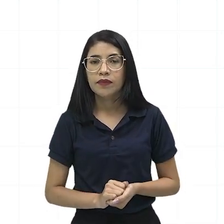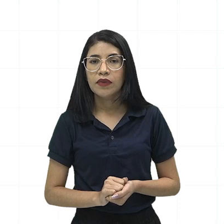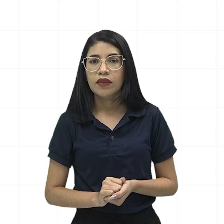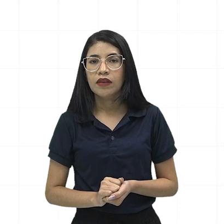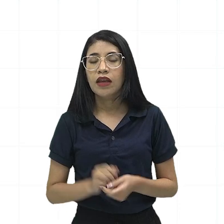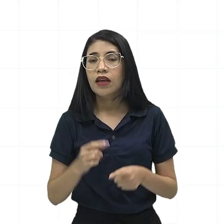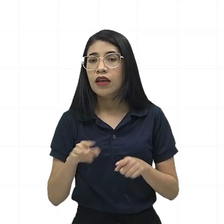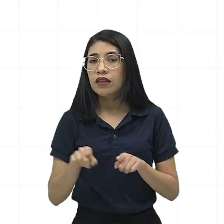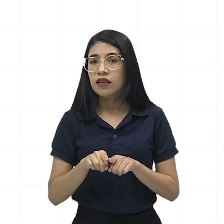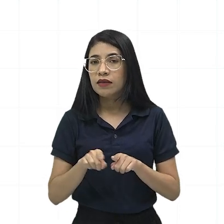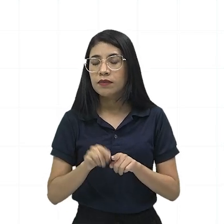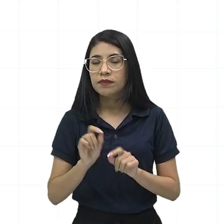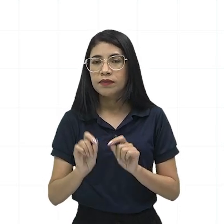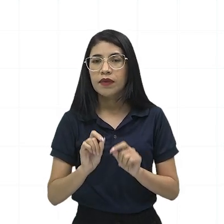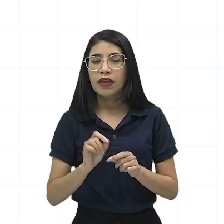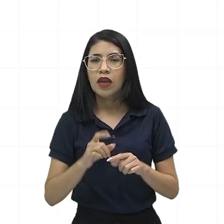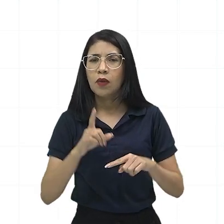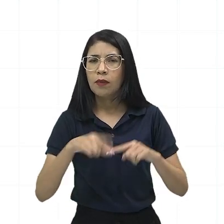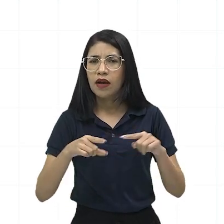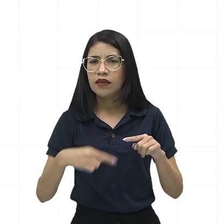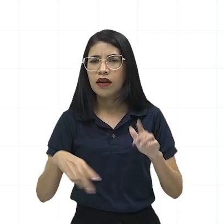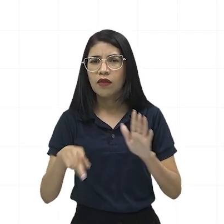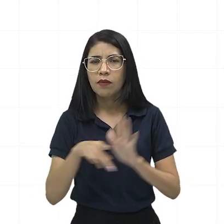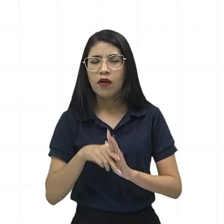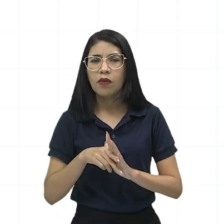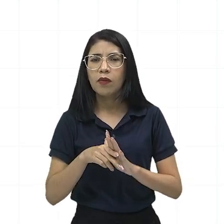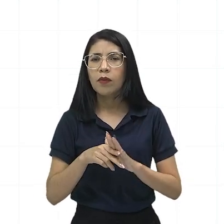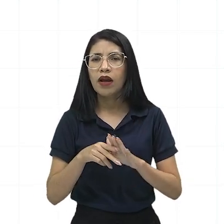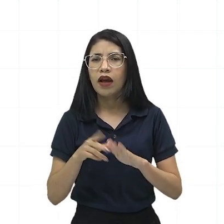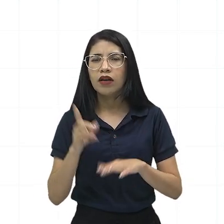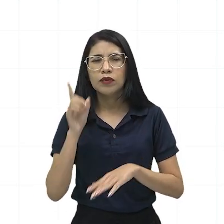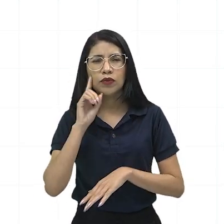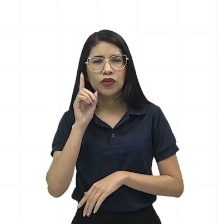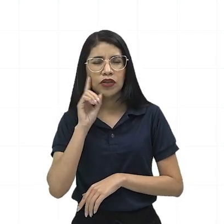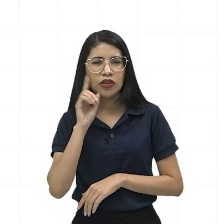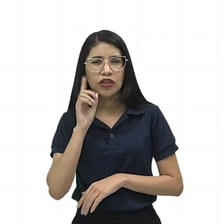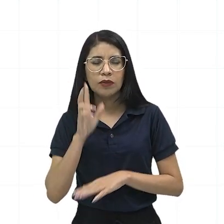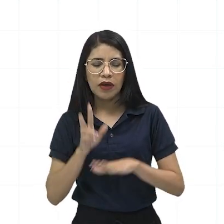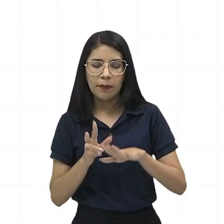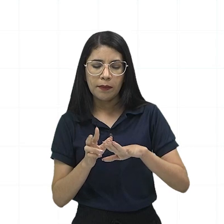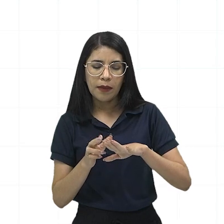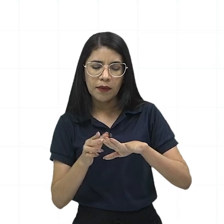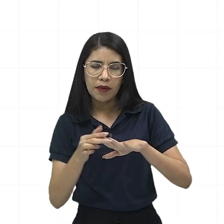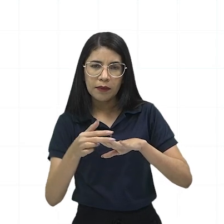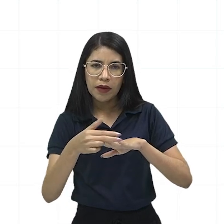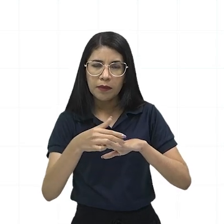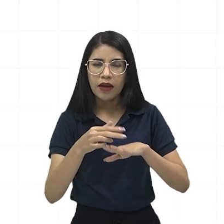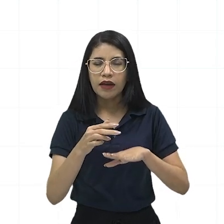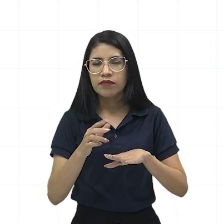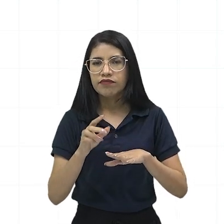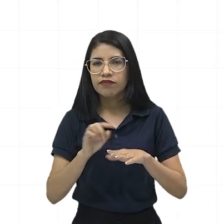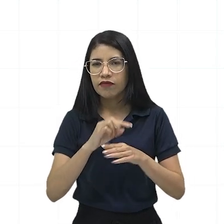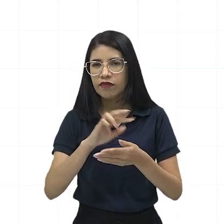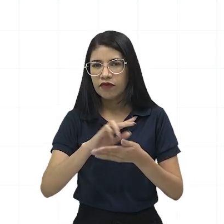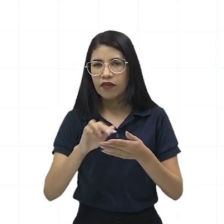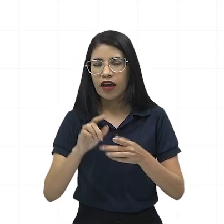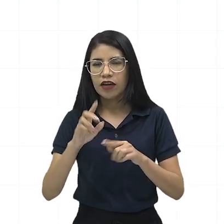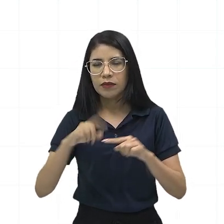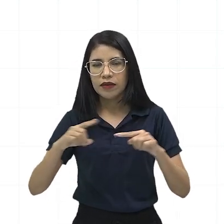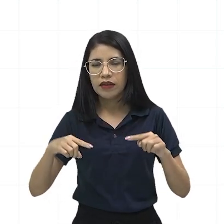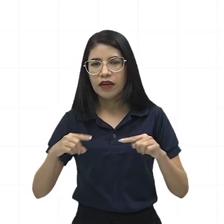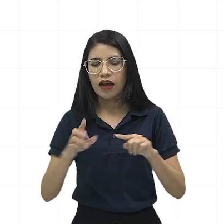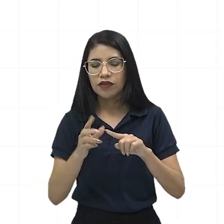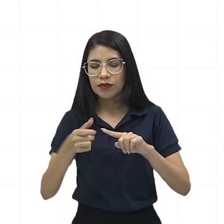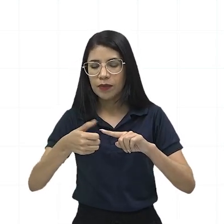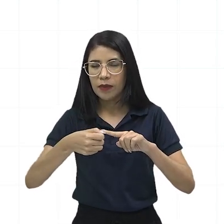até mesmo esses instrumentos que a gente usa no dia a dia para fazer as unhas, né, como alicates, cortadores